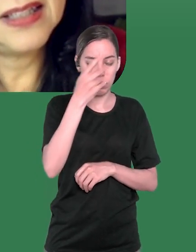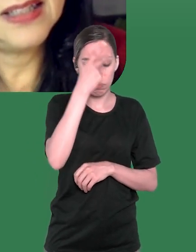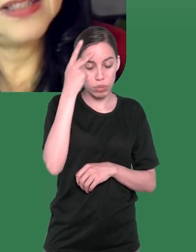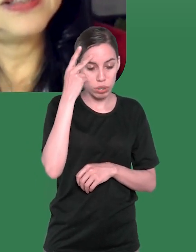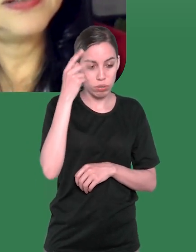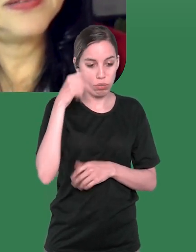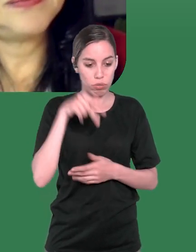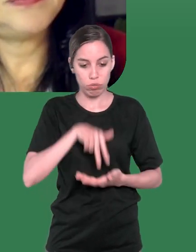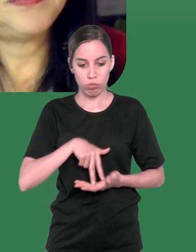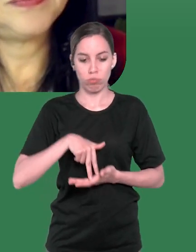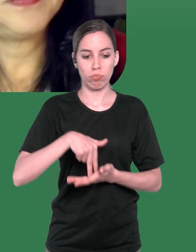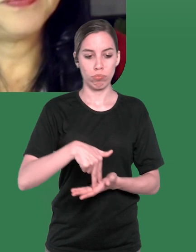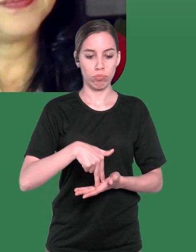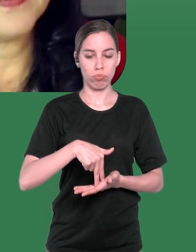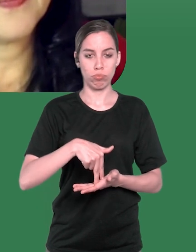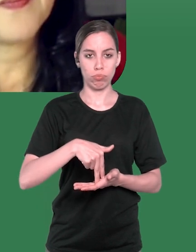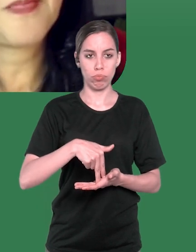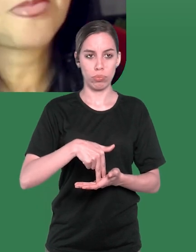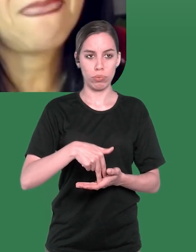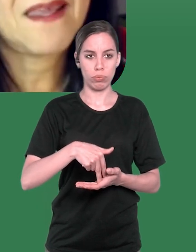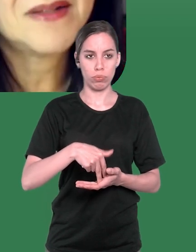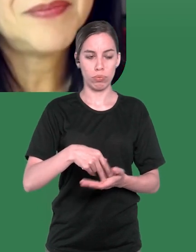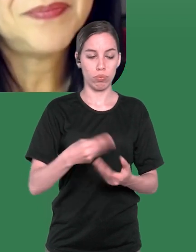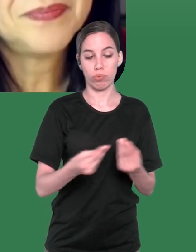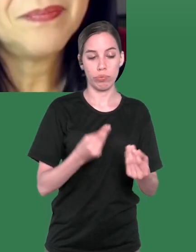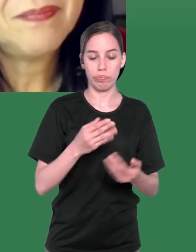se colocar nesse lugar.